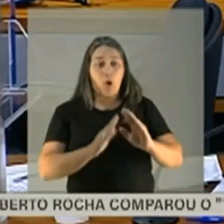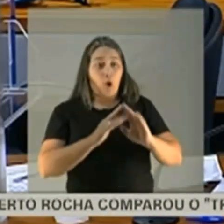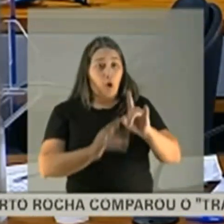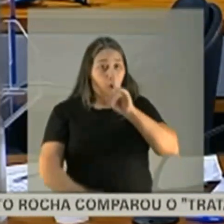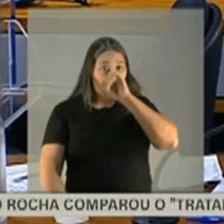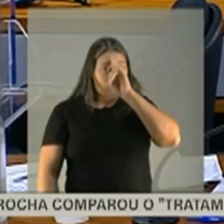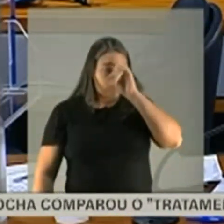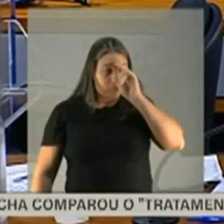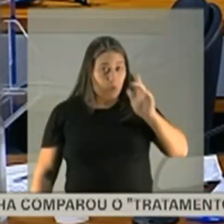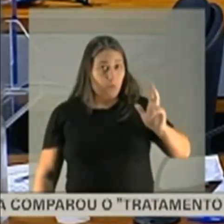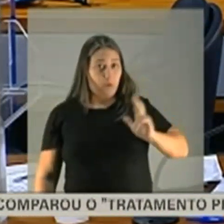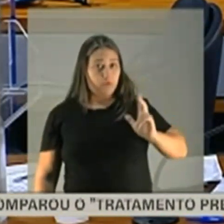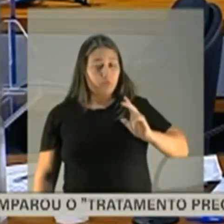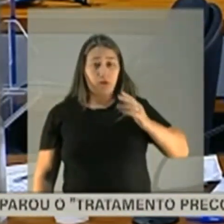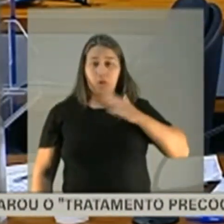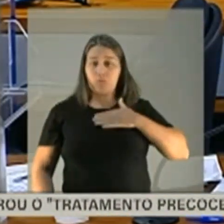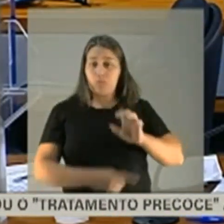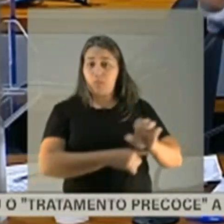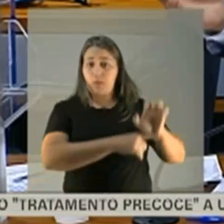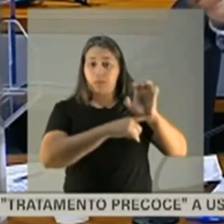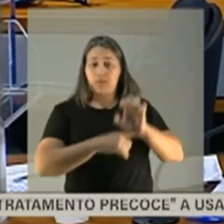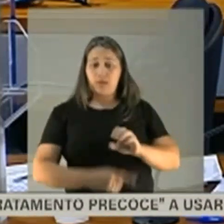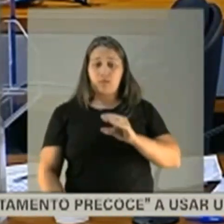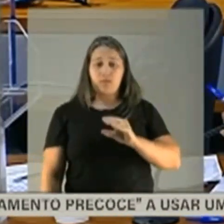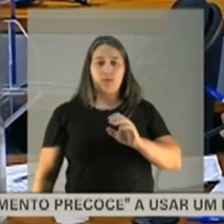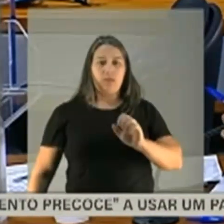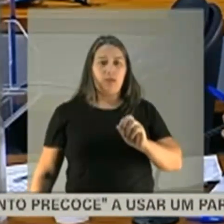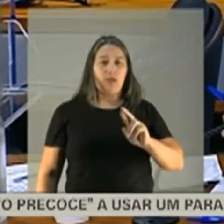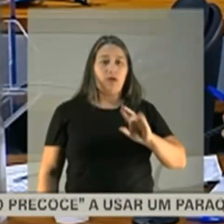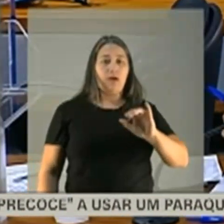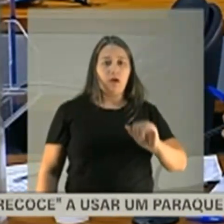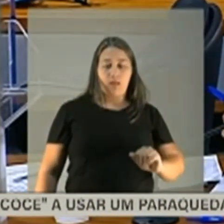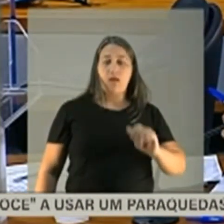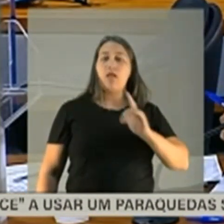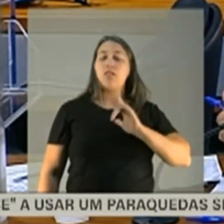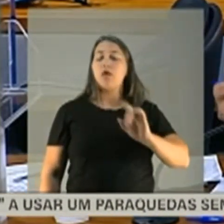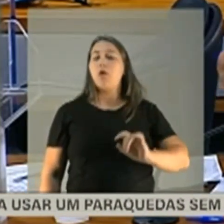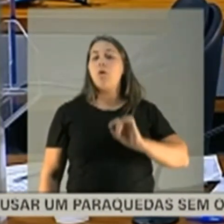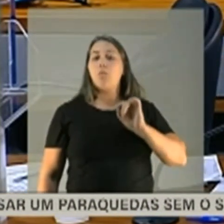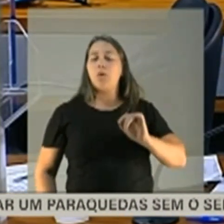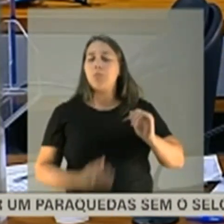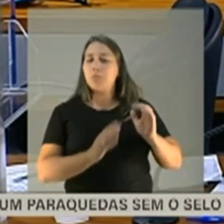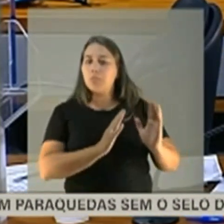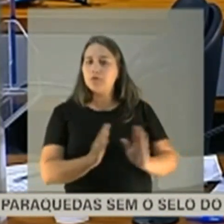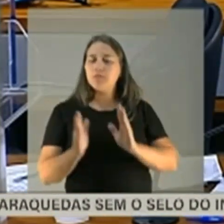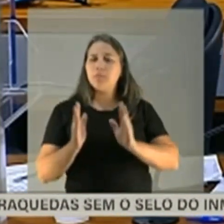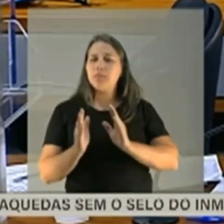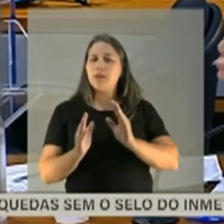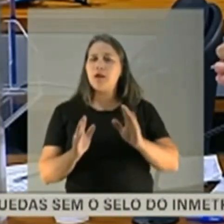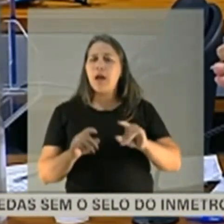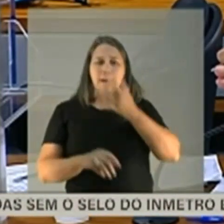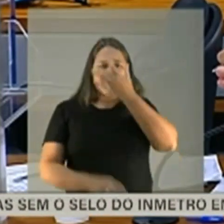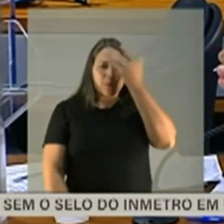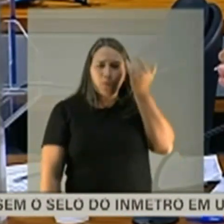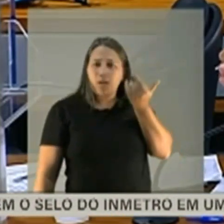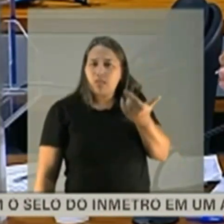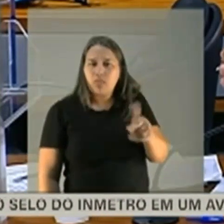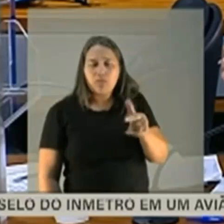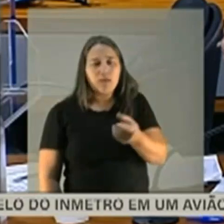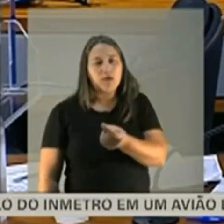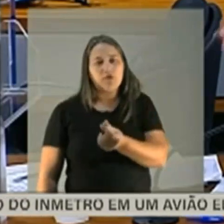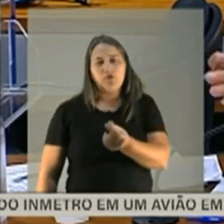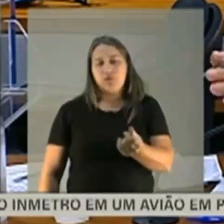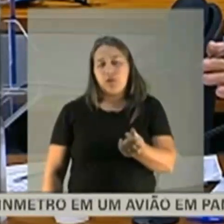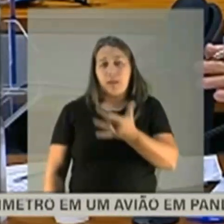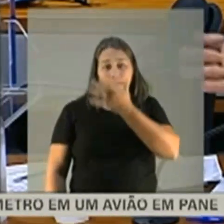estado, do Ceará, adotam um procedimento. Quer dizer, quem não tem dinheiro,